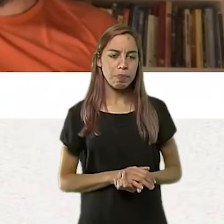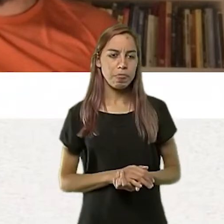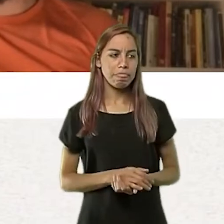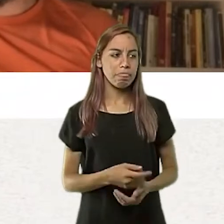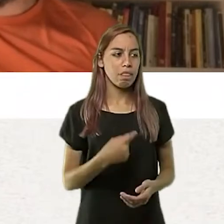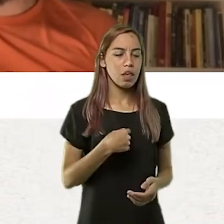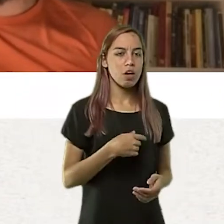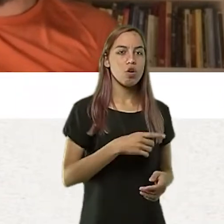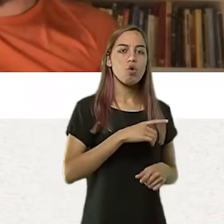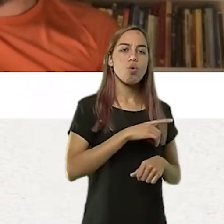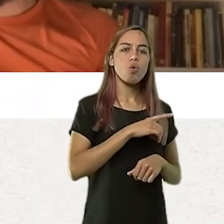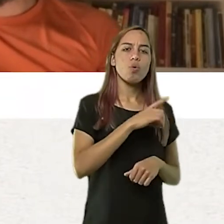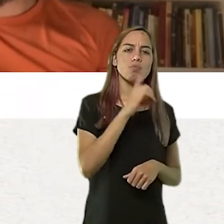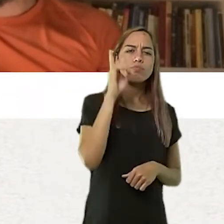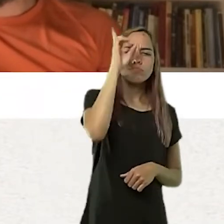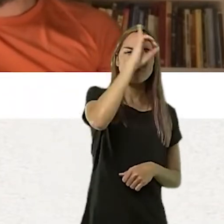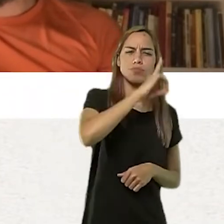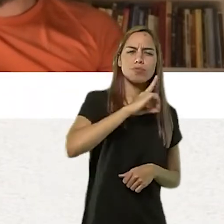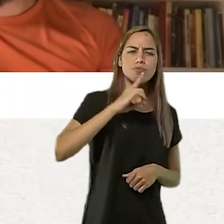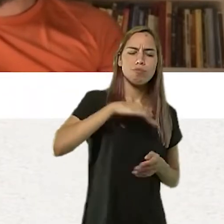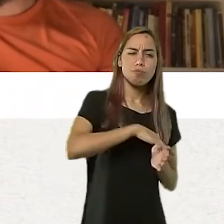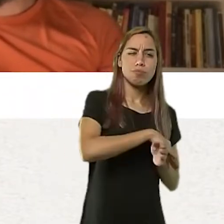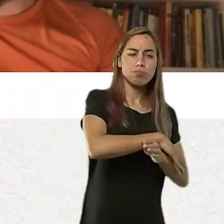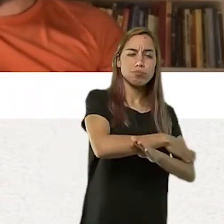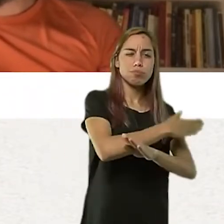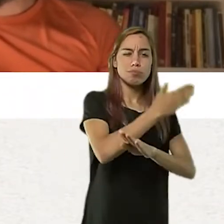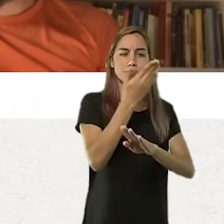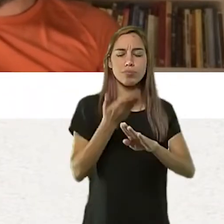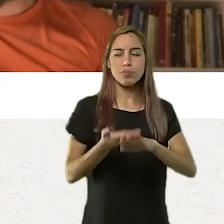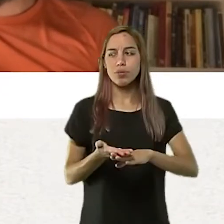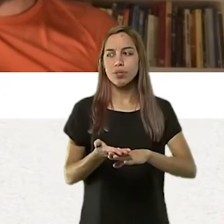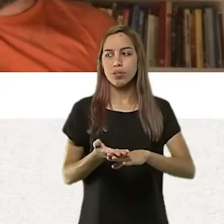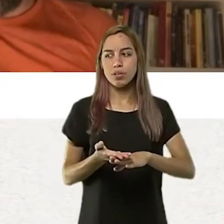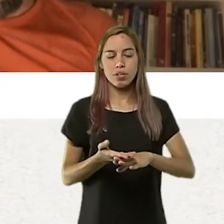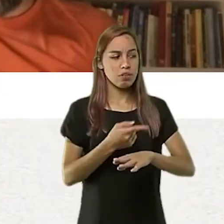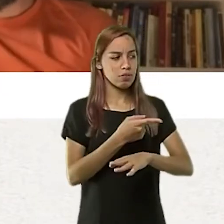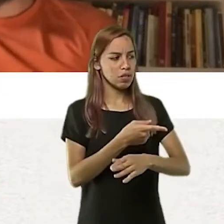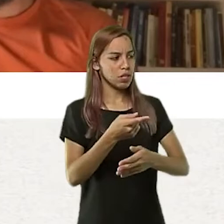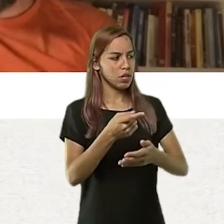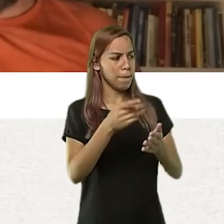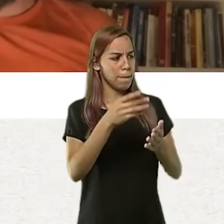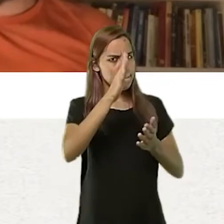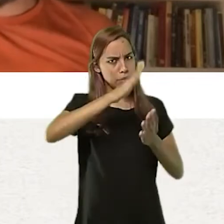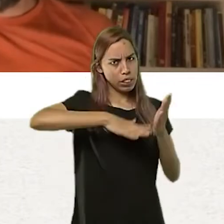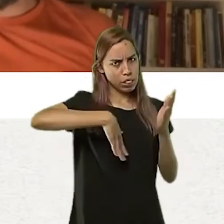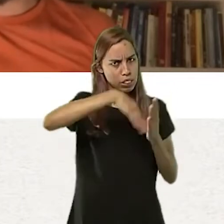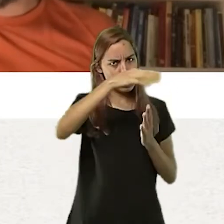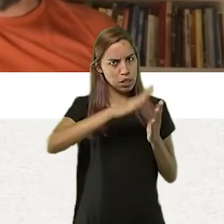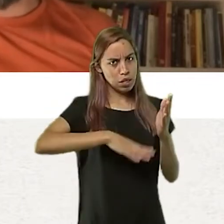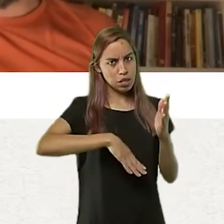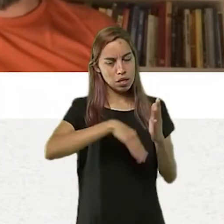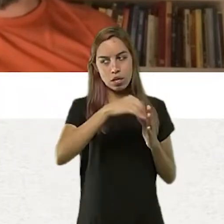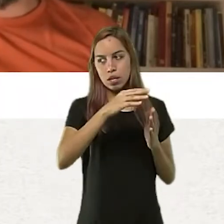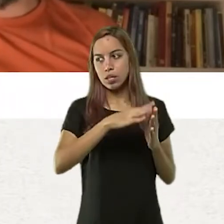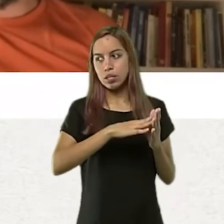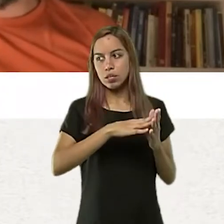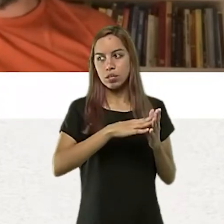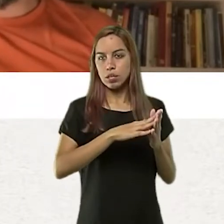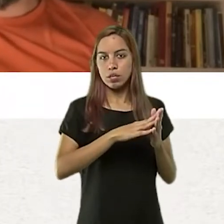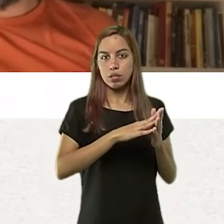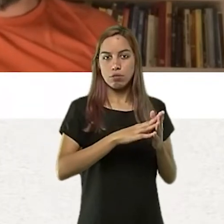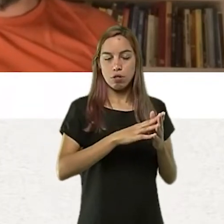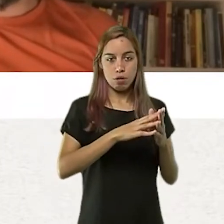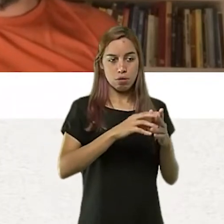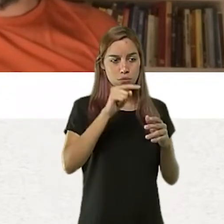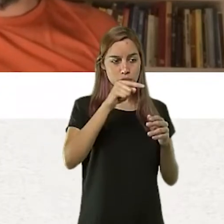entrevista. E nesse dia ele estava escrevendo, pintando, desenhando no computador o